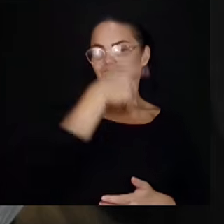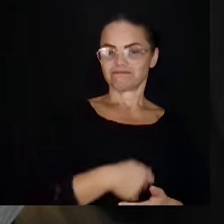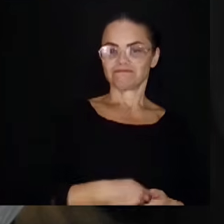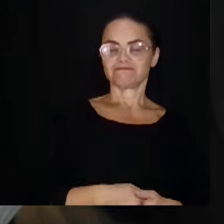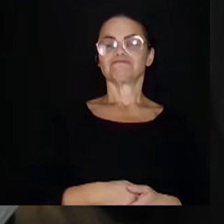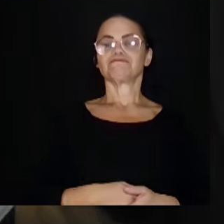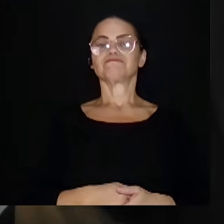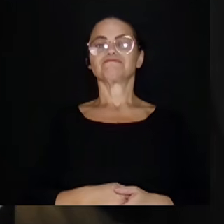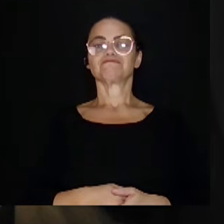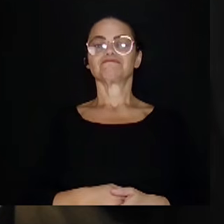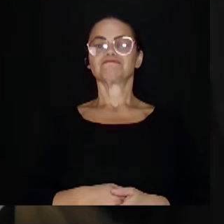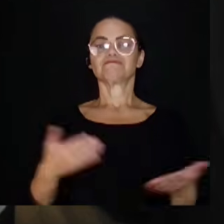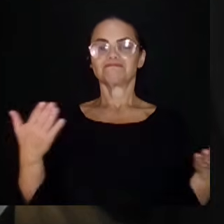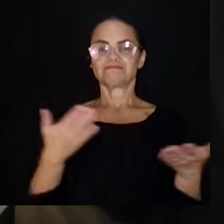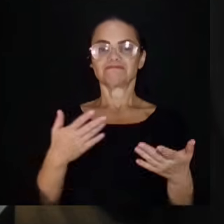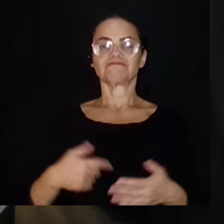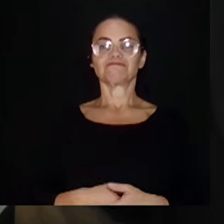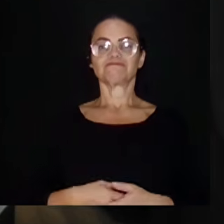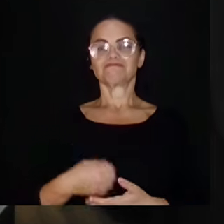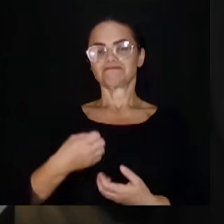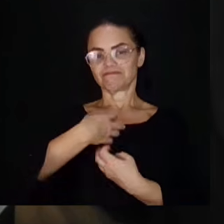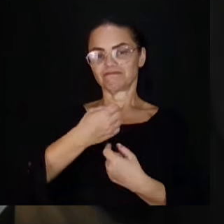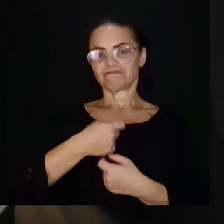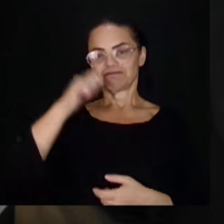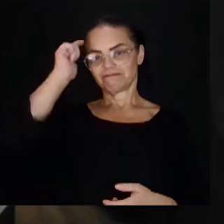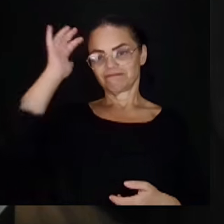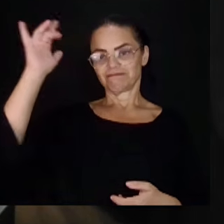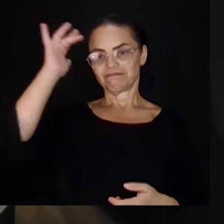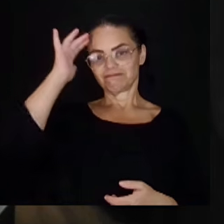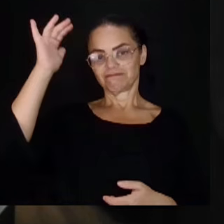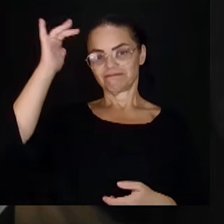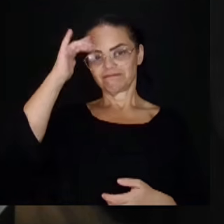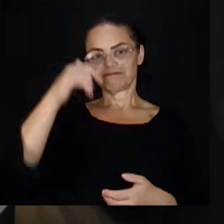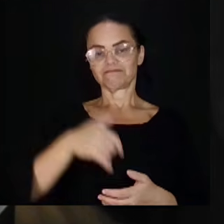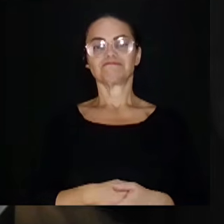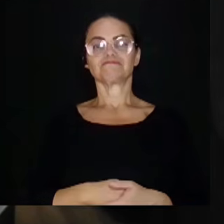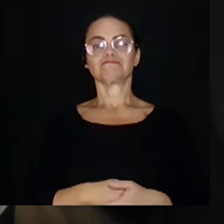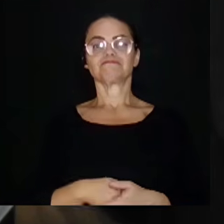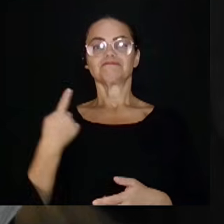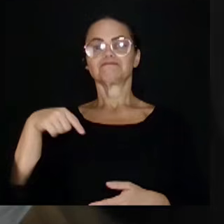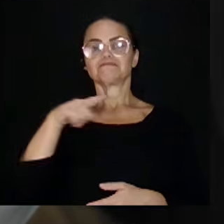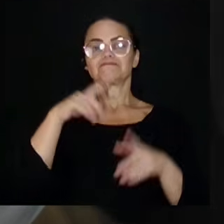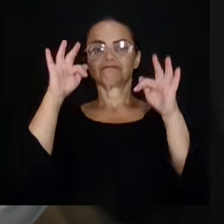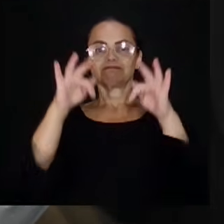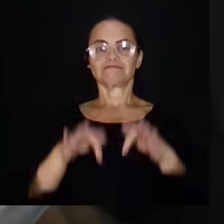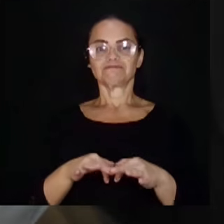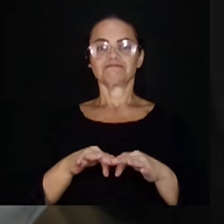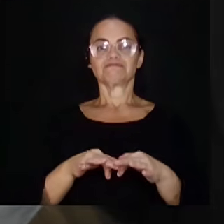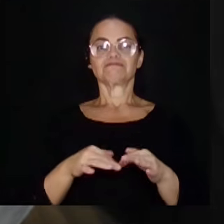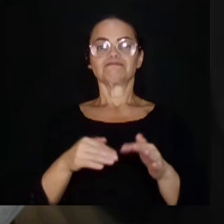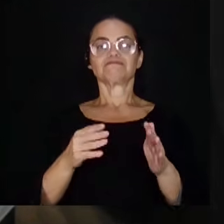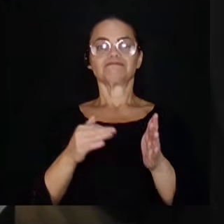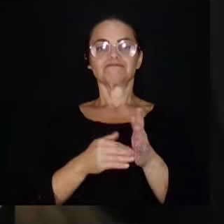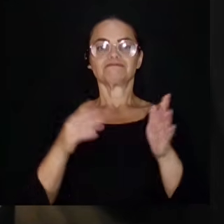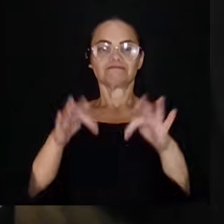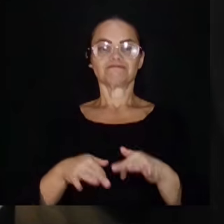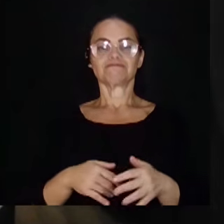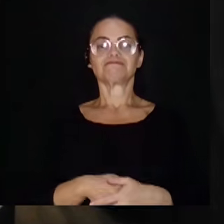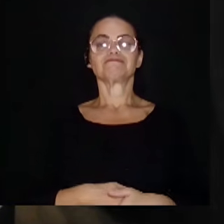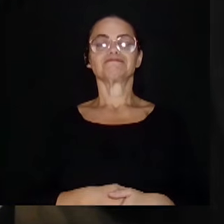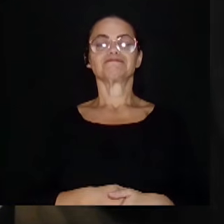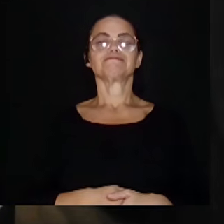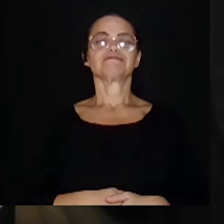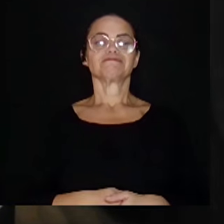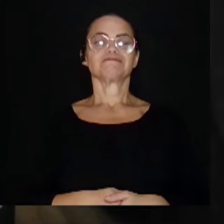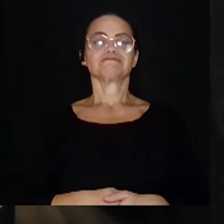aqui. São sonhos, né? São sonhos. E pra gente finalizar, porque o nosso tempo já acabou, por incrível que pareça, eu sempre